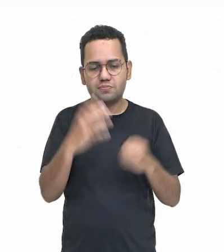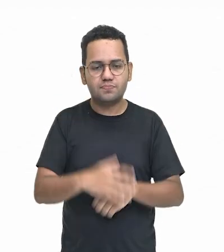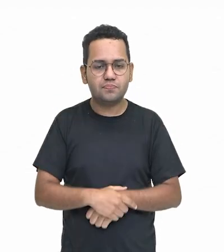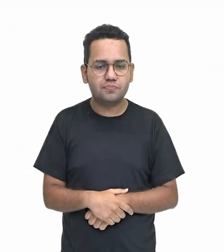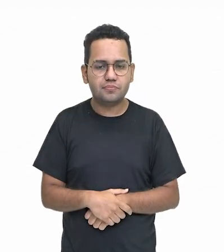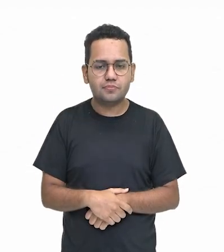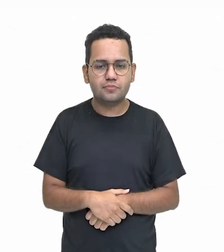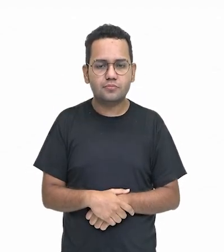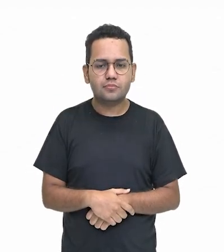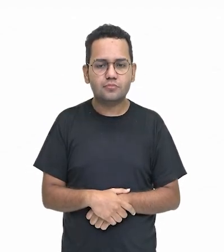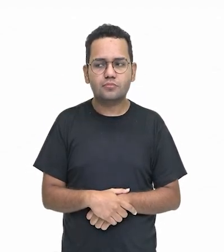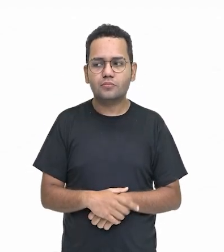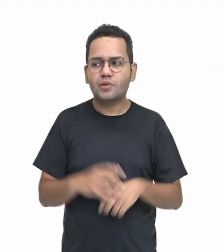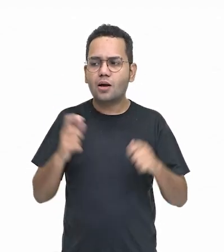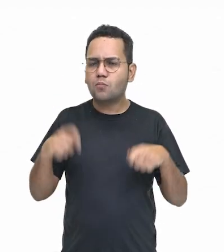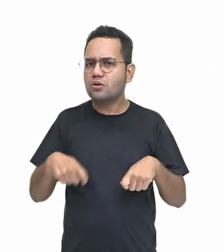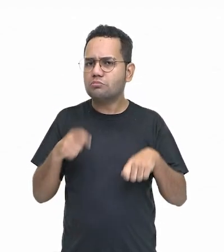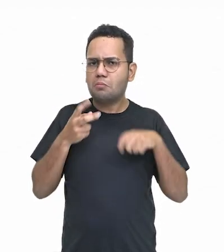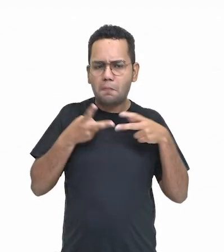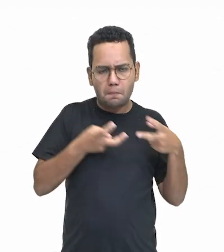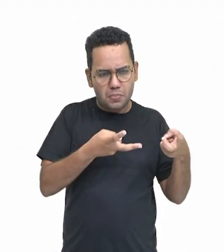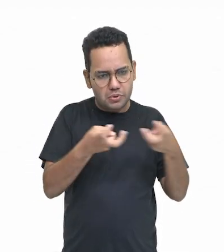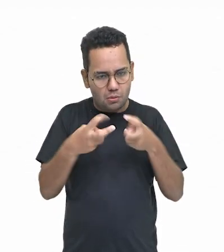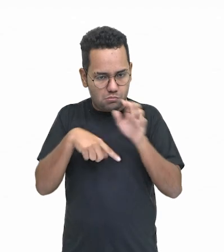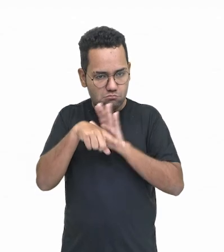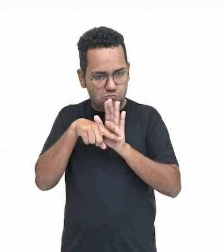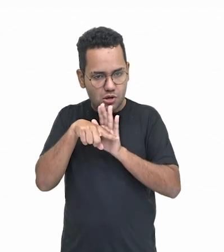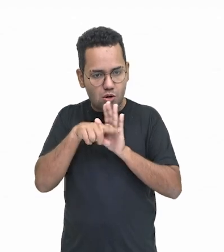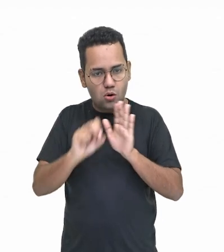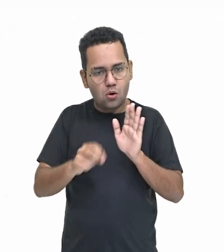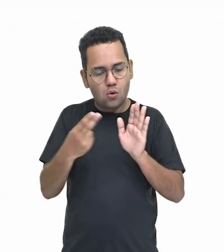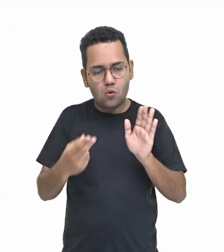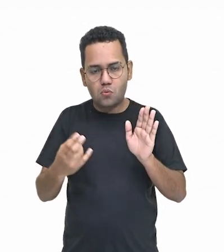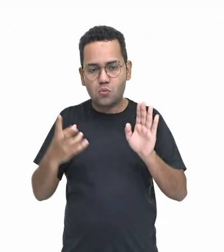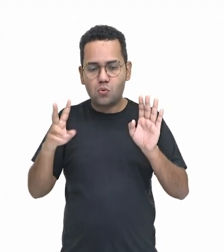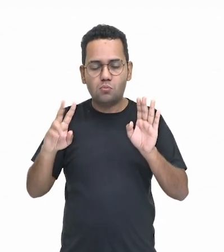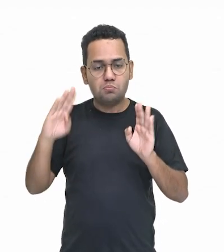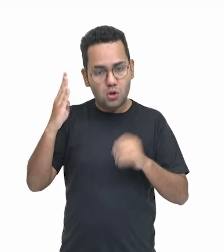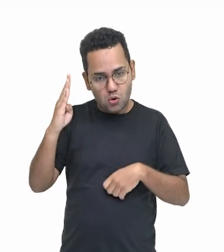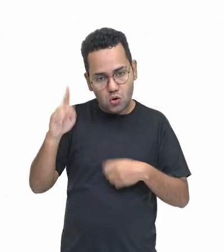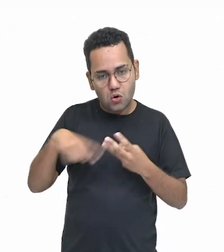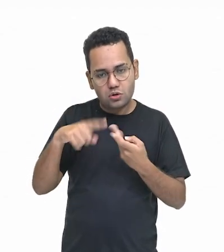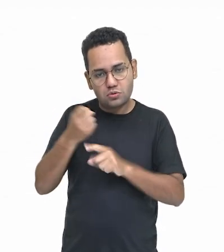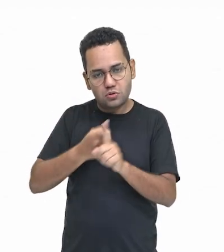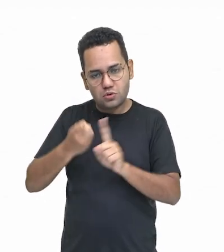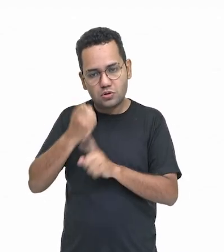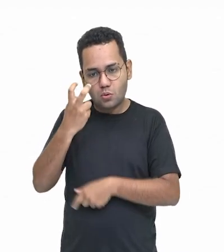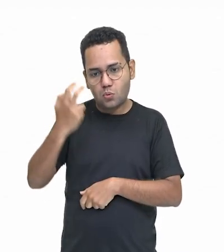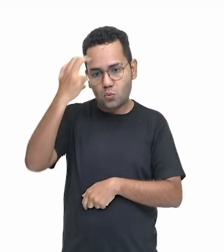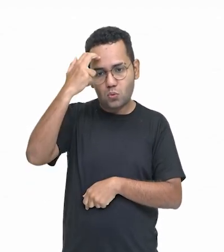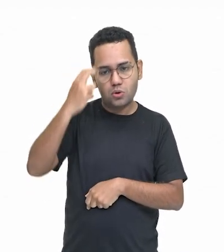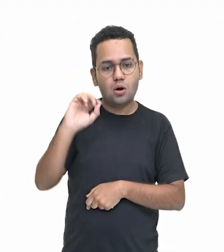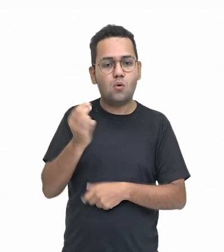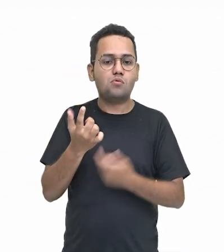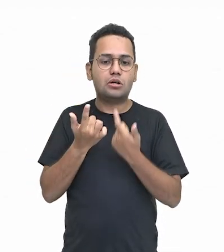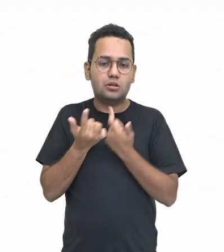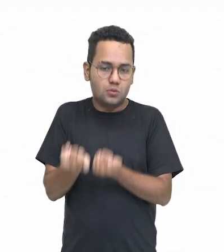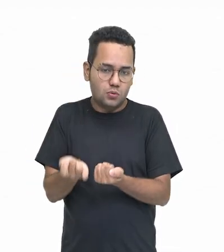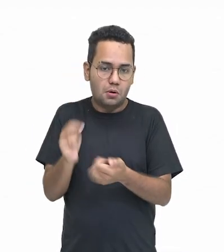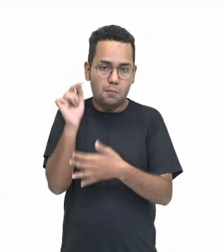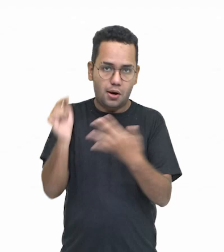feito de maneira física ou biológica, social, cultural e até